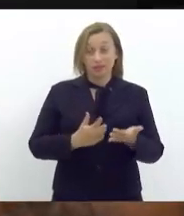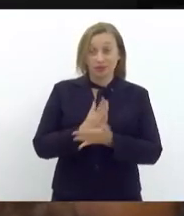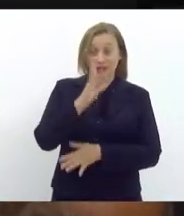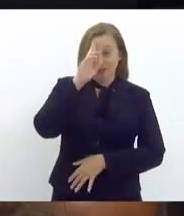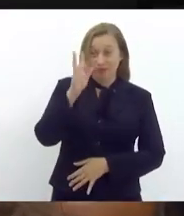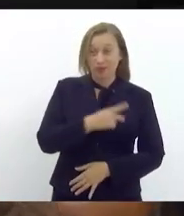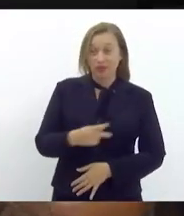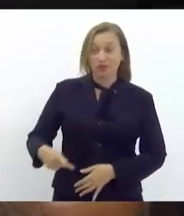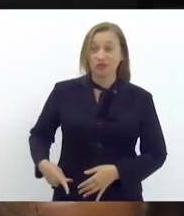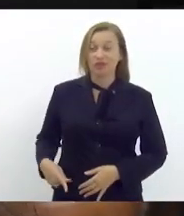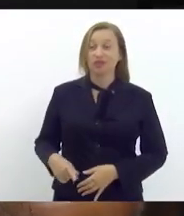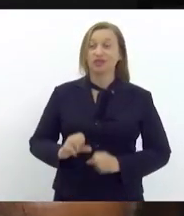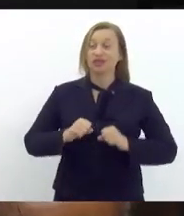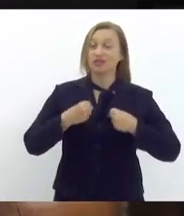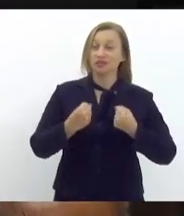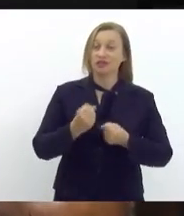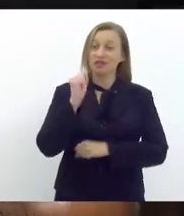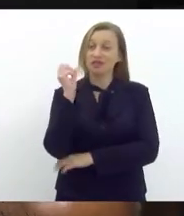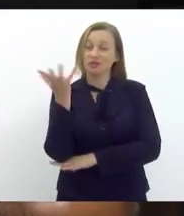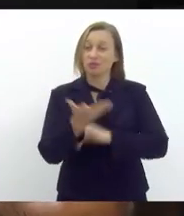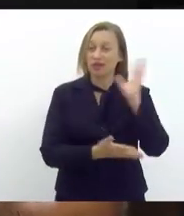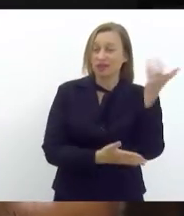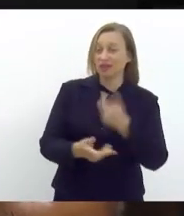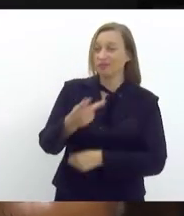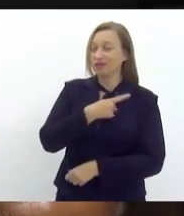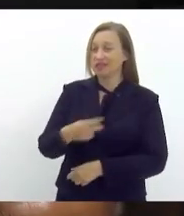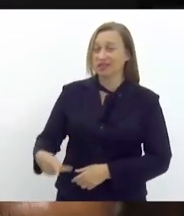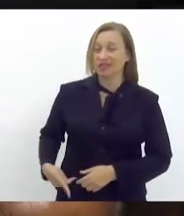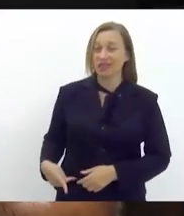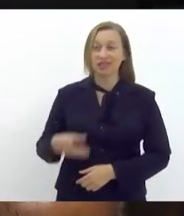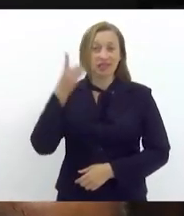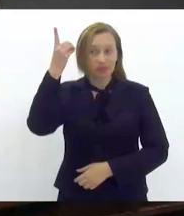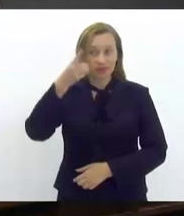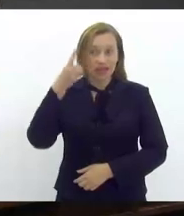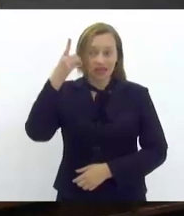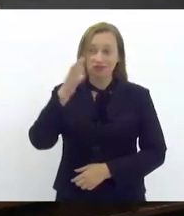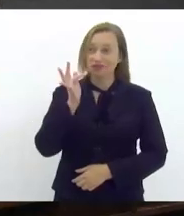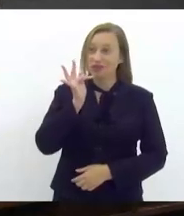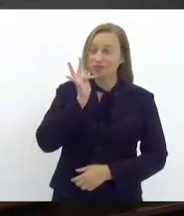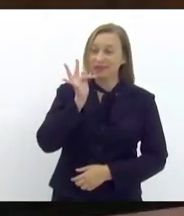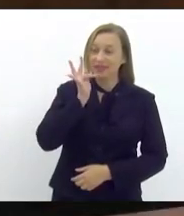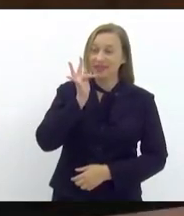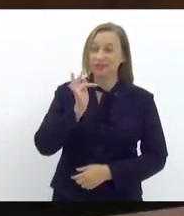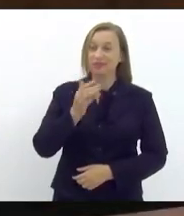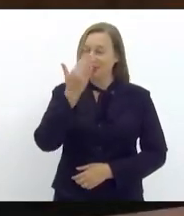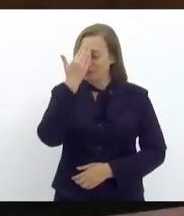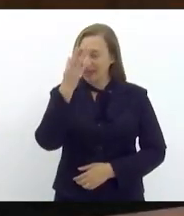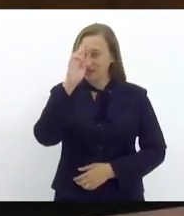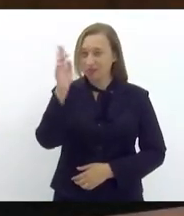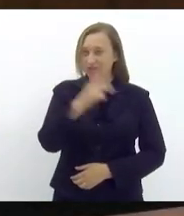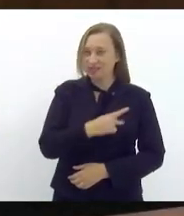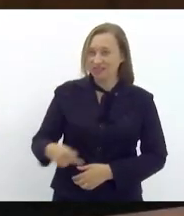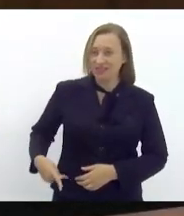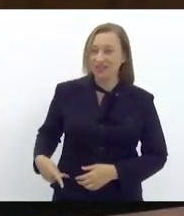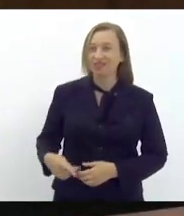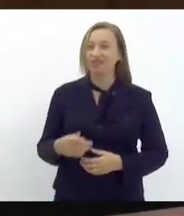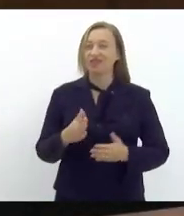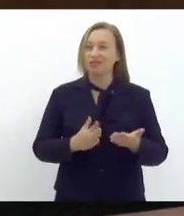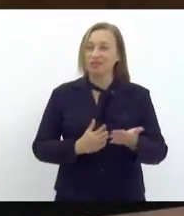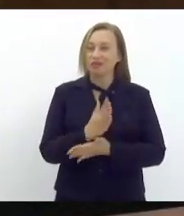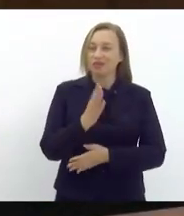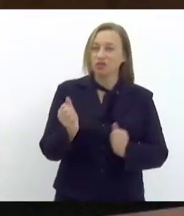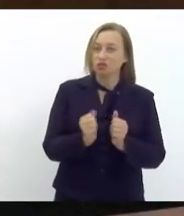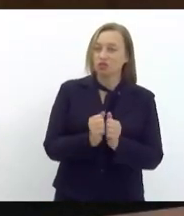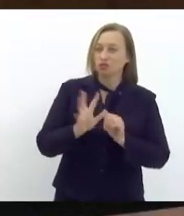de defesa do meio ambiente meu querido irmão presidente deputado Jorge Felipe Neto obrigado presidente parecerá favorável com